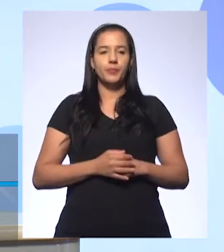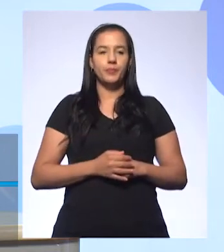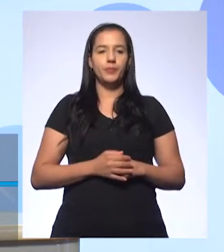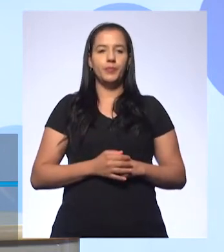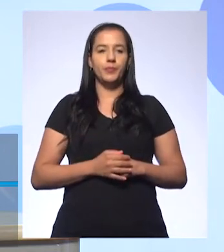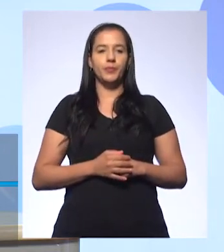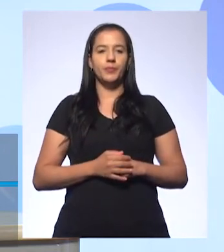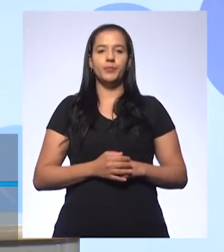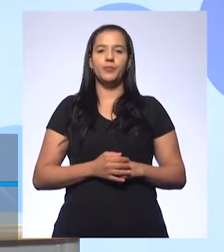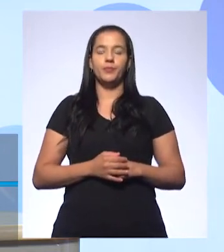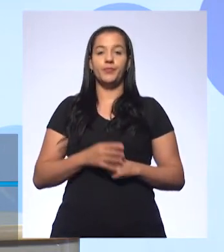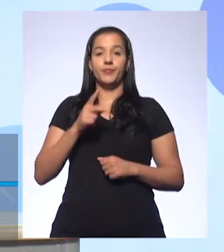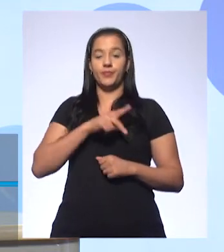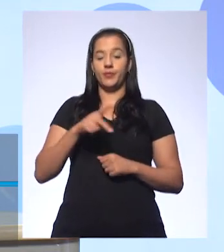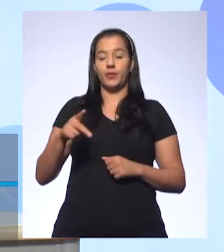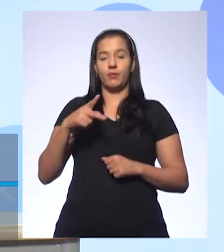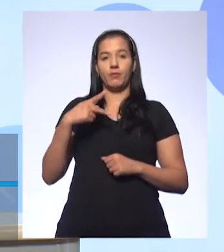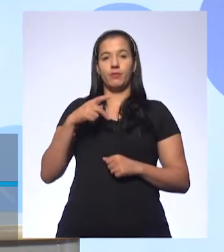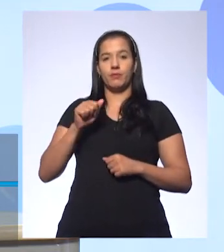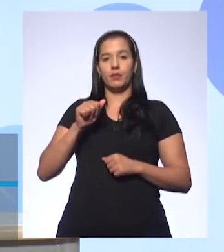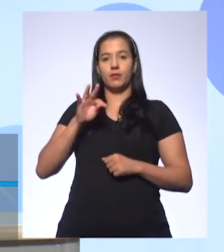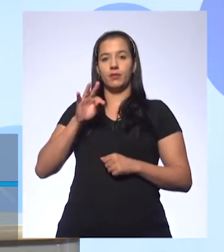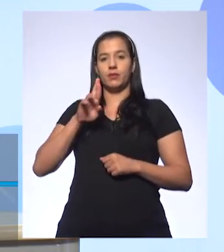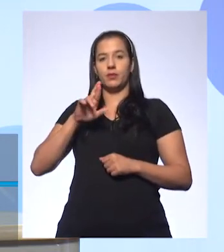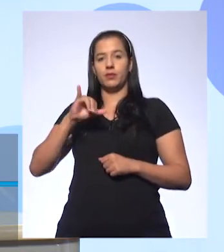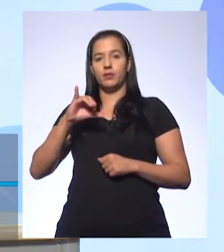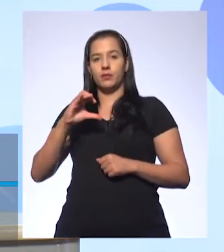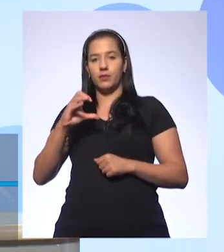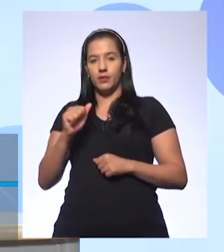professora Patrícia, pela professora Ângela,